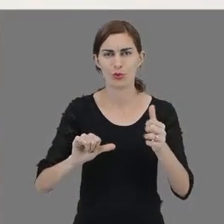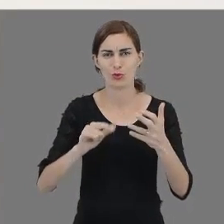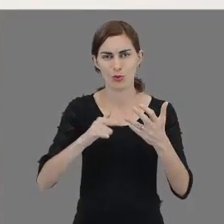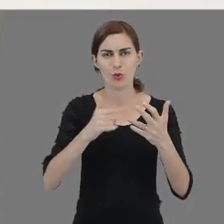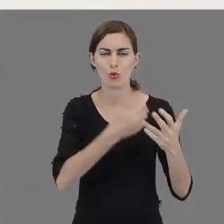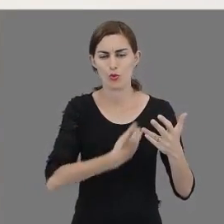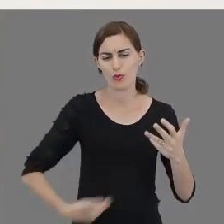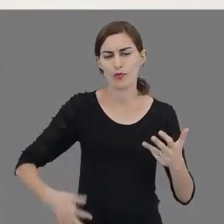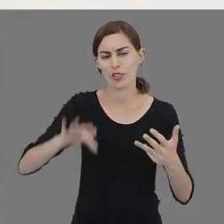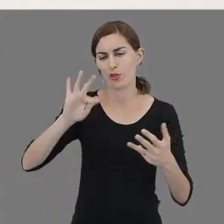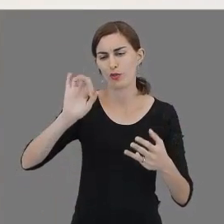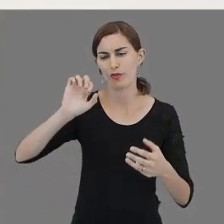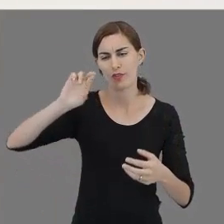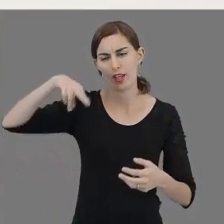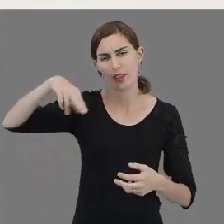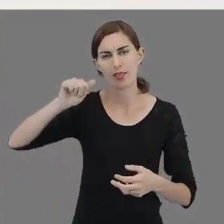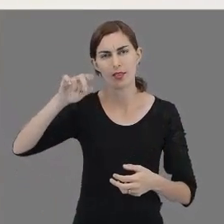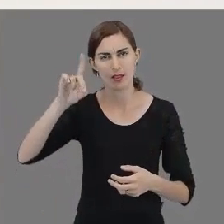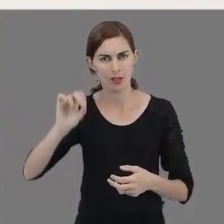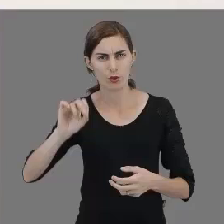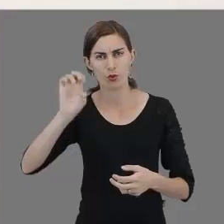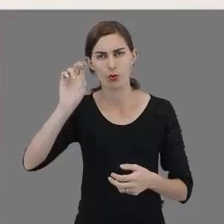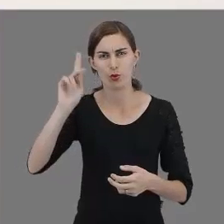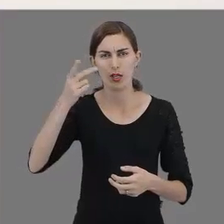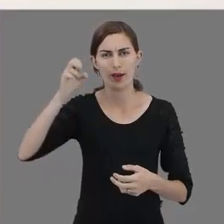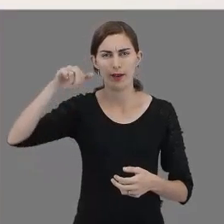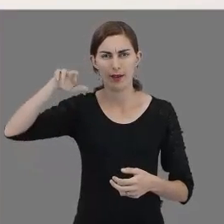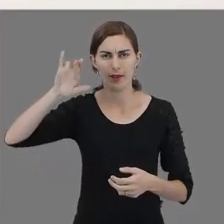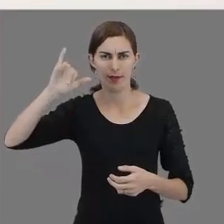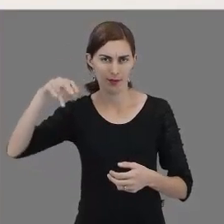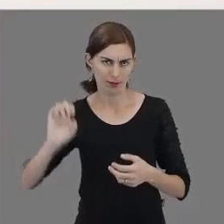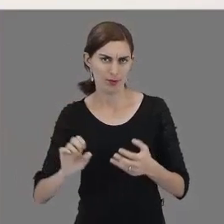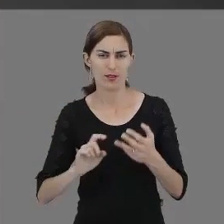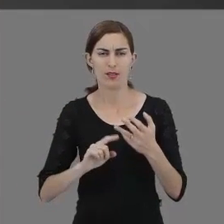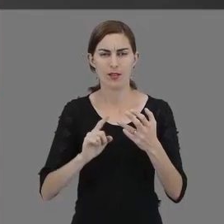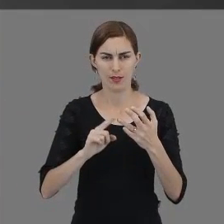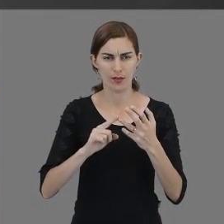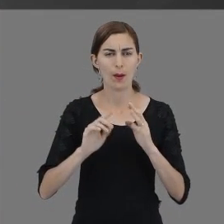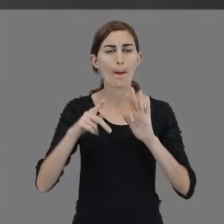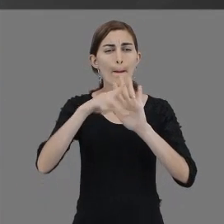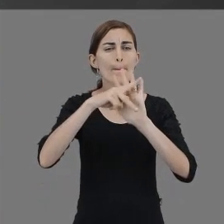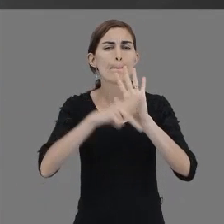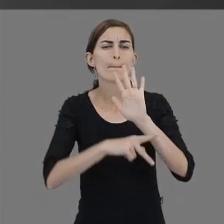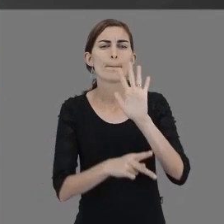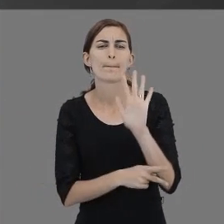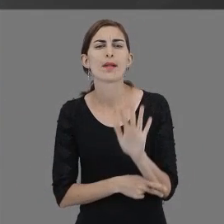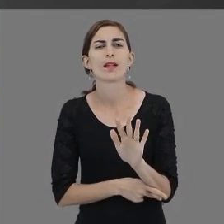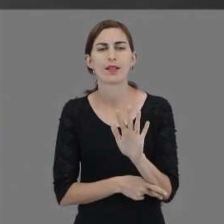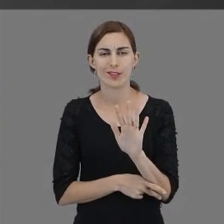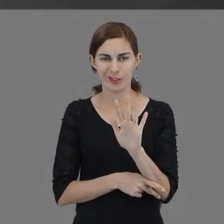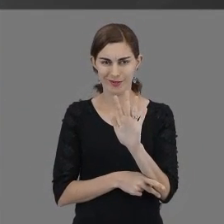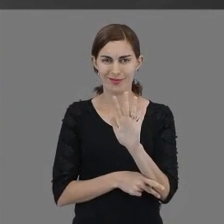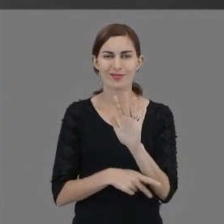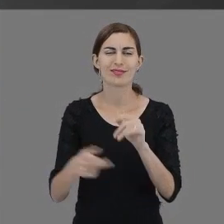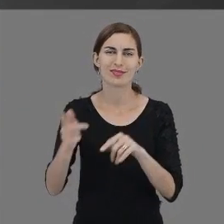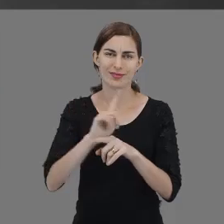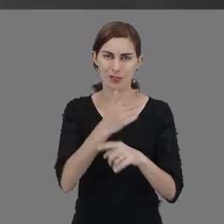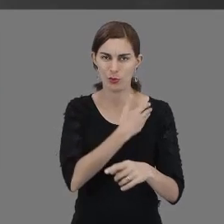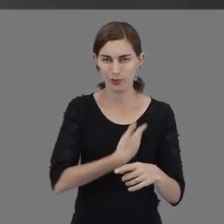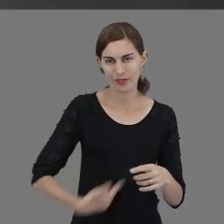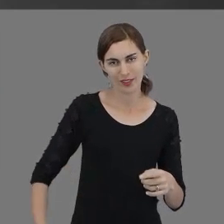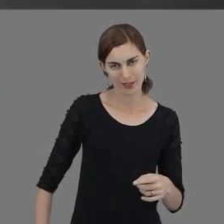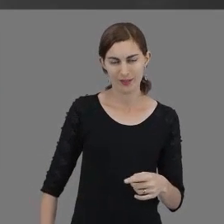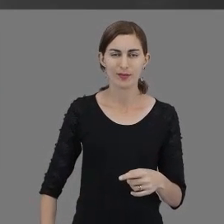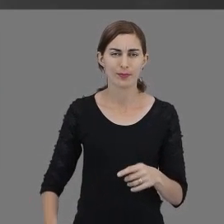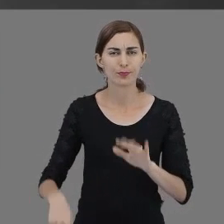Henrique Cardoso, com o ministro Bresser Pereira, eles idealizam um plano diretor da reforma do aparelho do Estado,